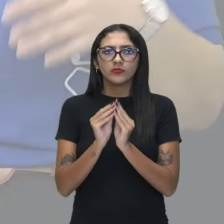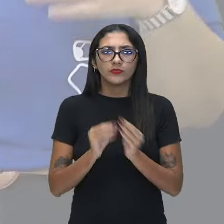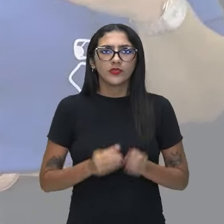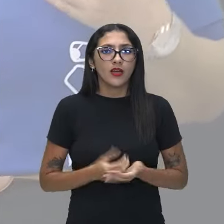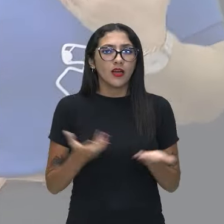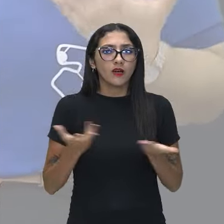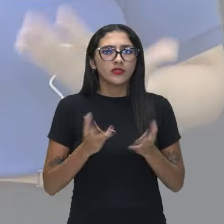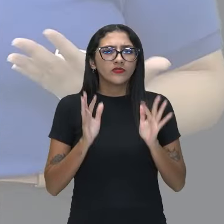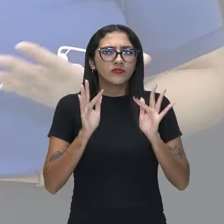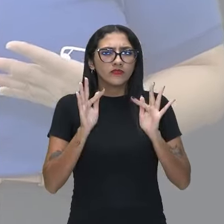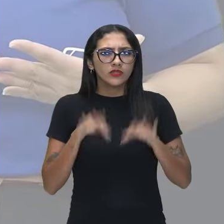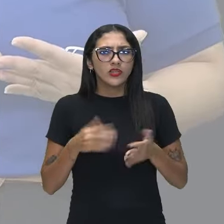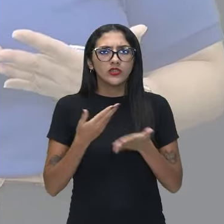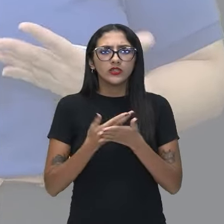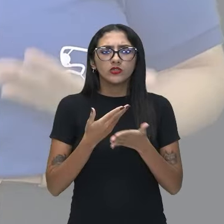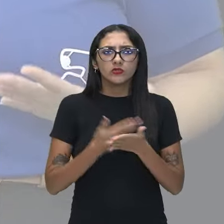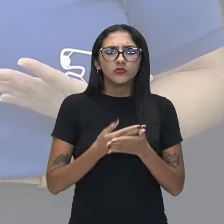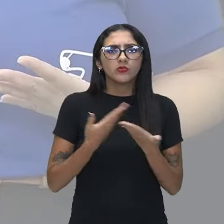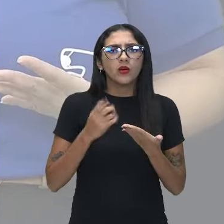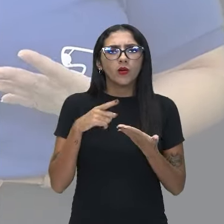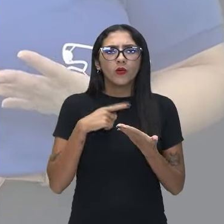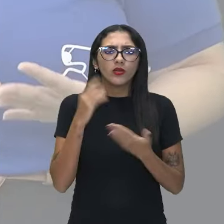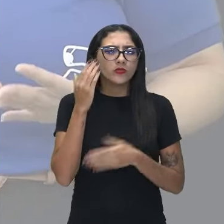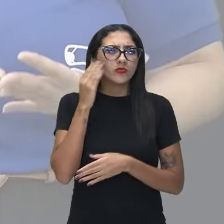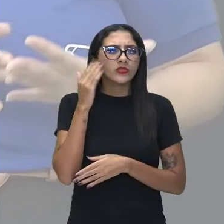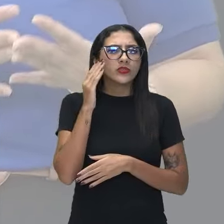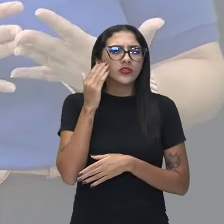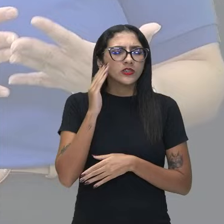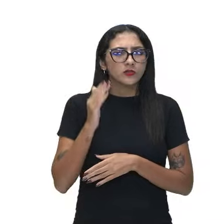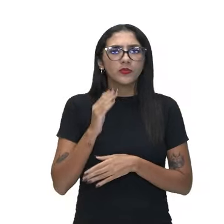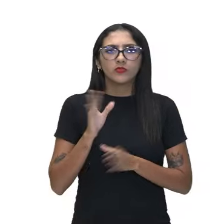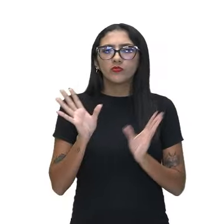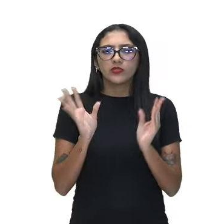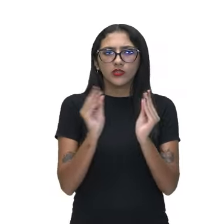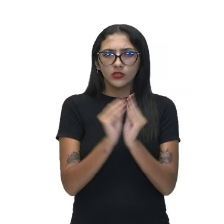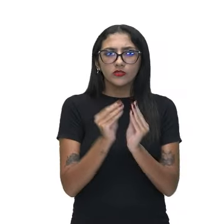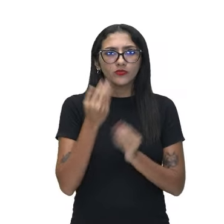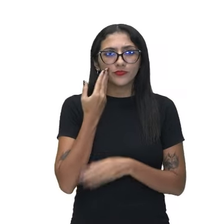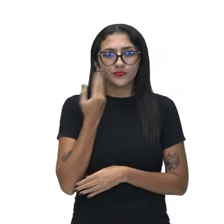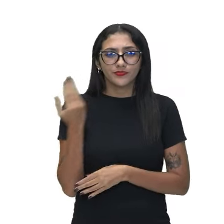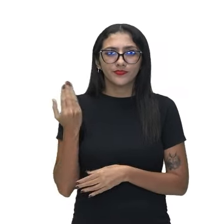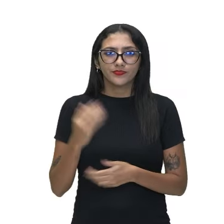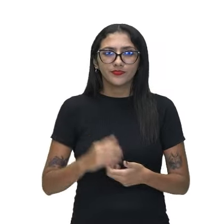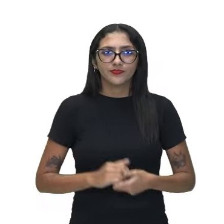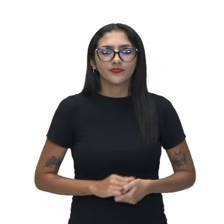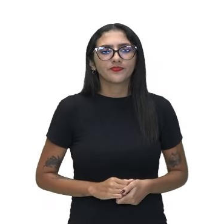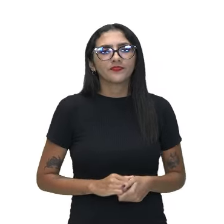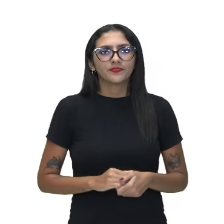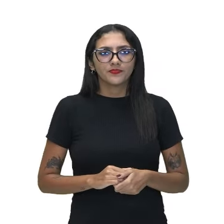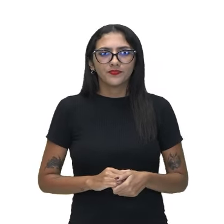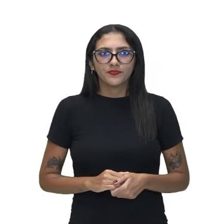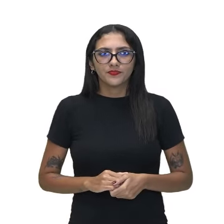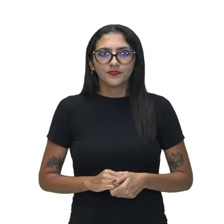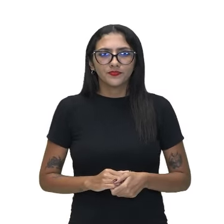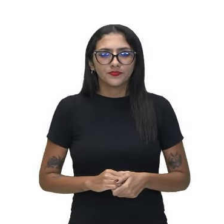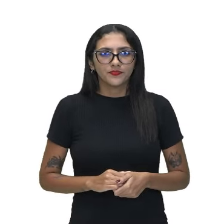nossa aula com o nosso último entendimento sobre o que é um resumo. Olhem só na cartela, acompanhem